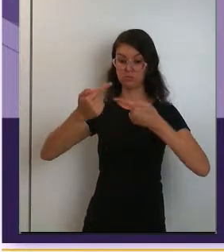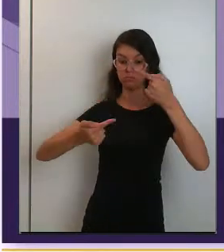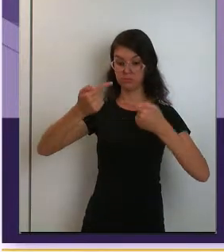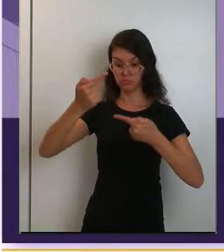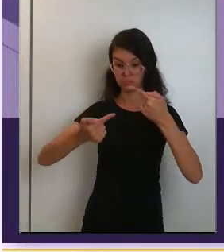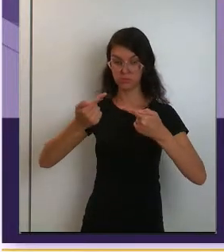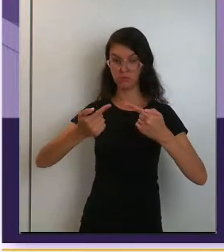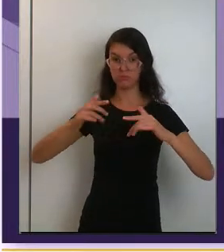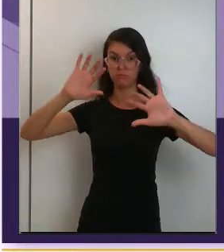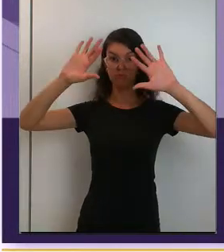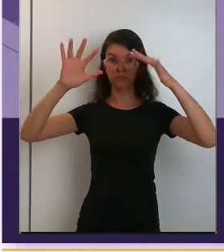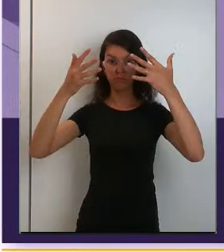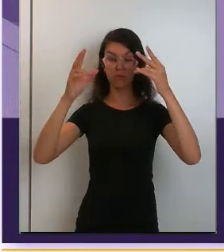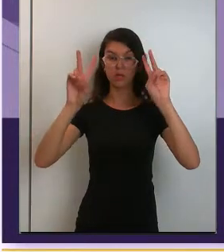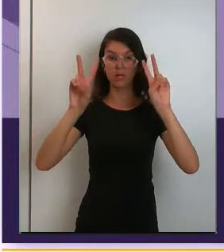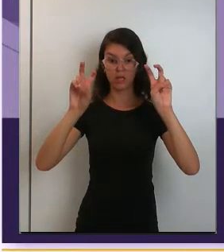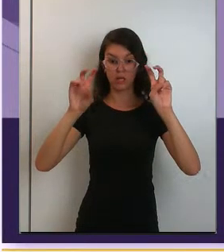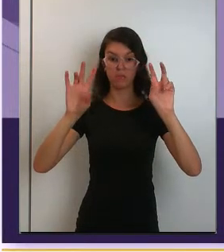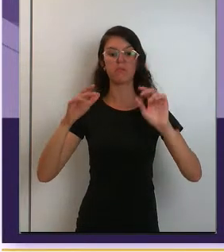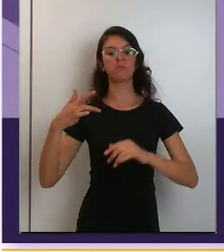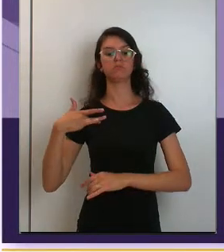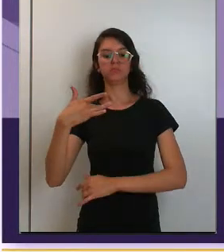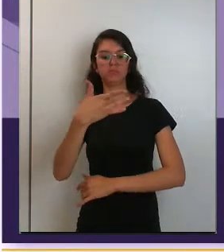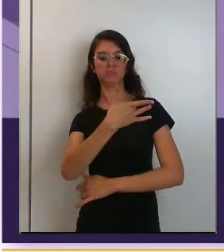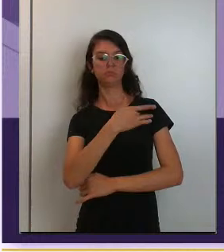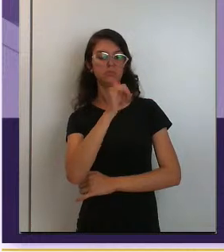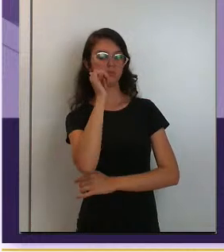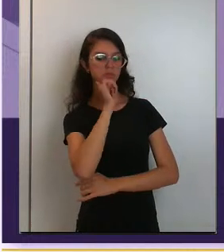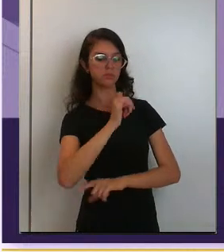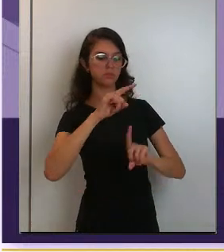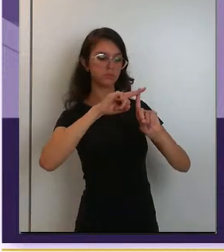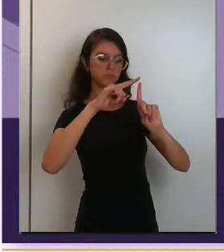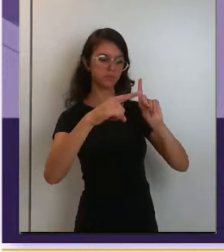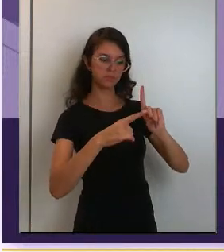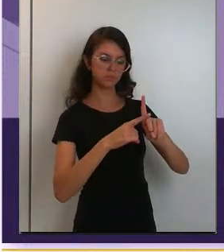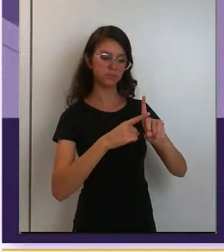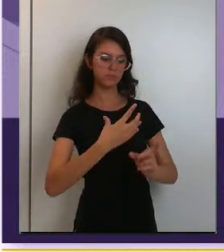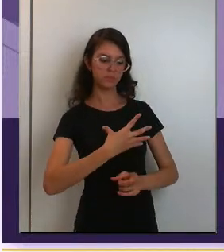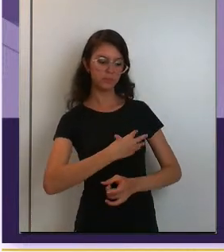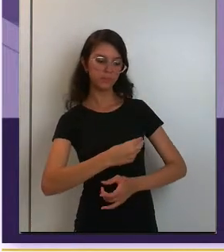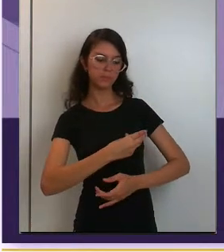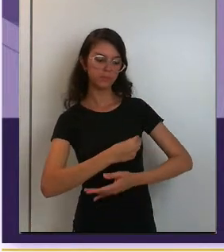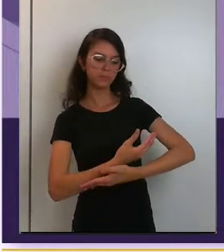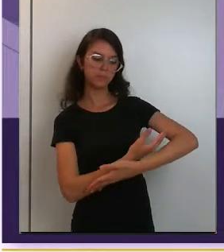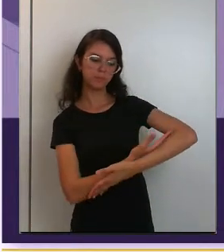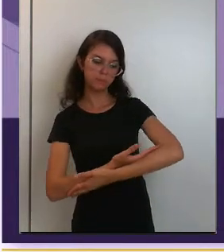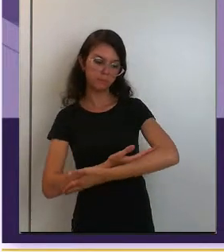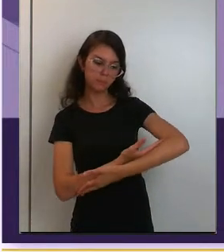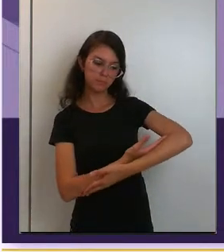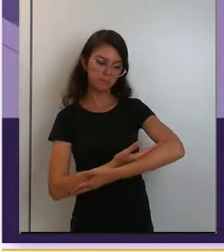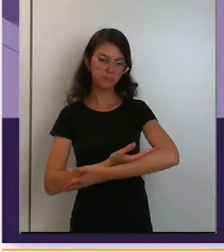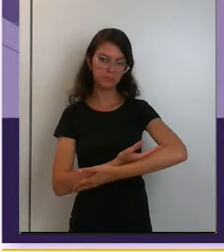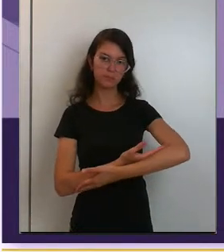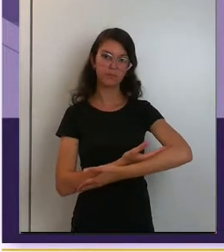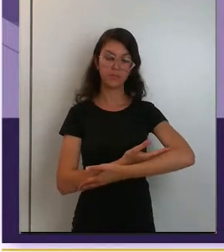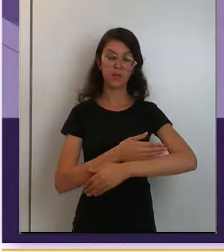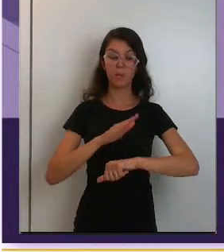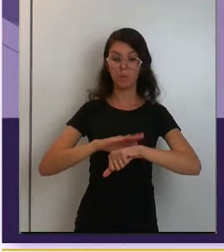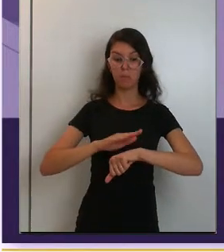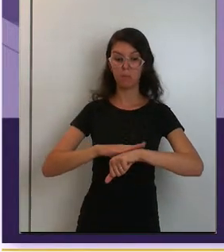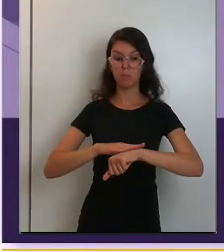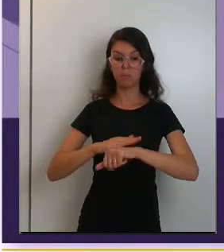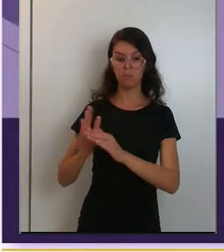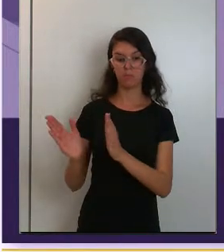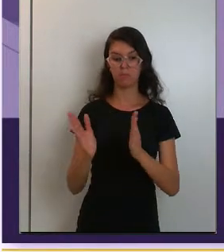das questões relacionadas à saúde da mulher gestante e lactante, uma vez que durante o período